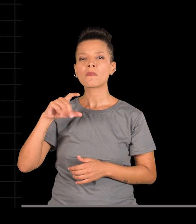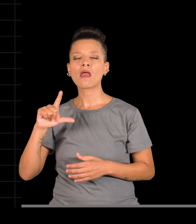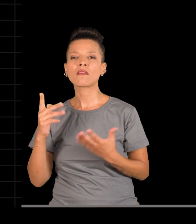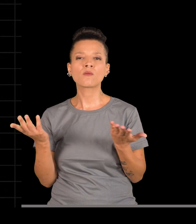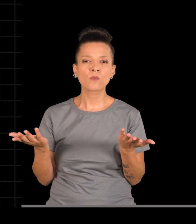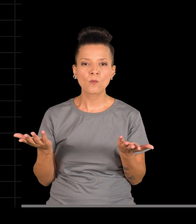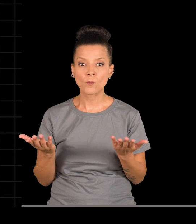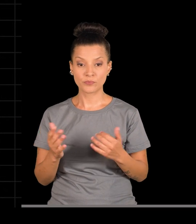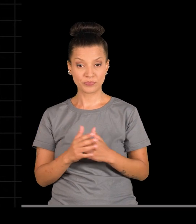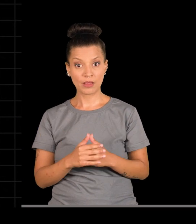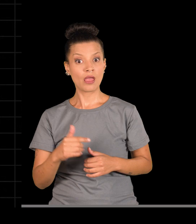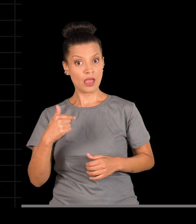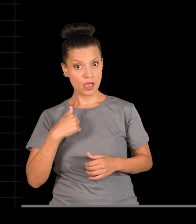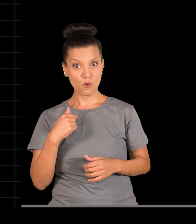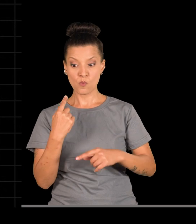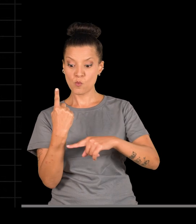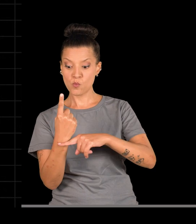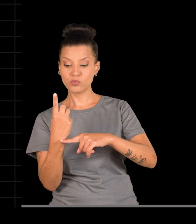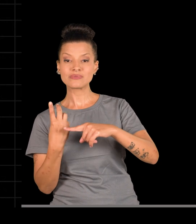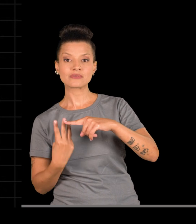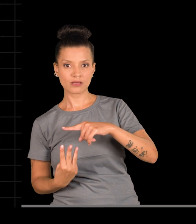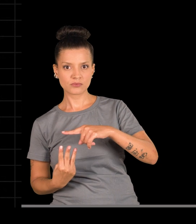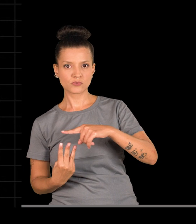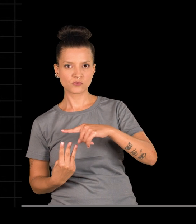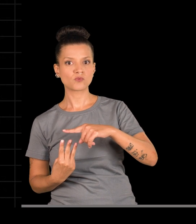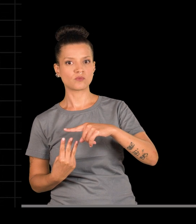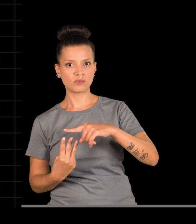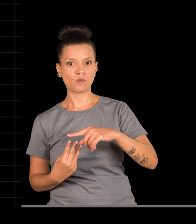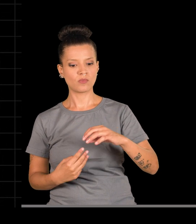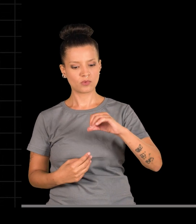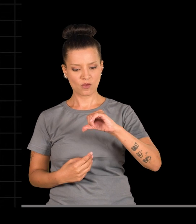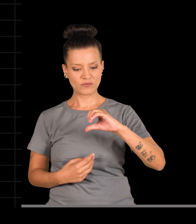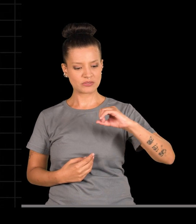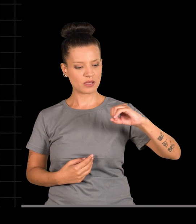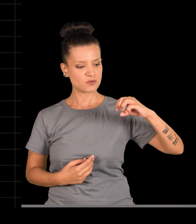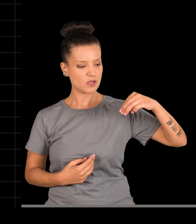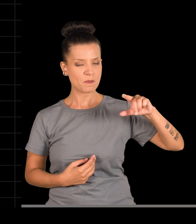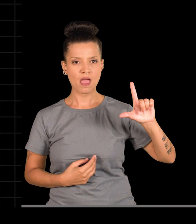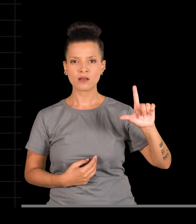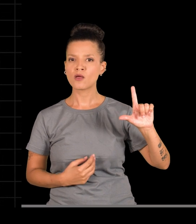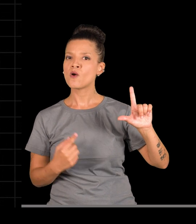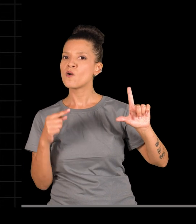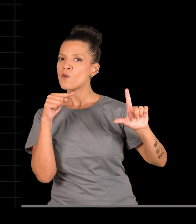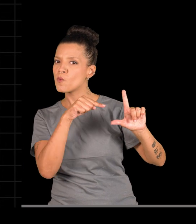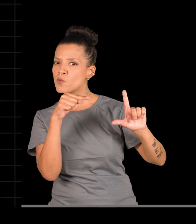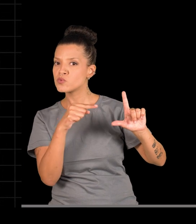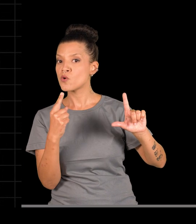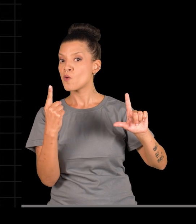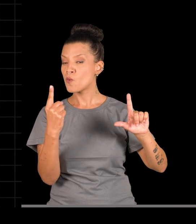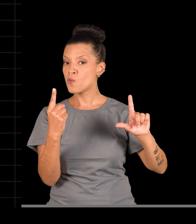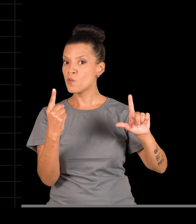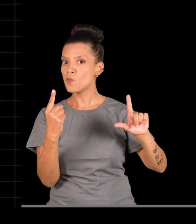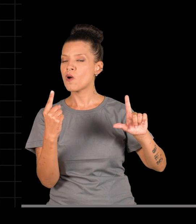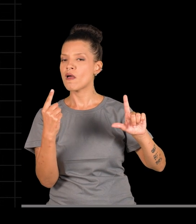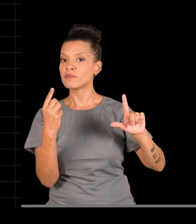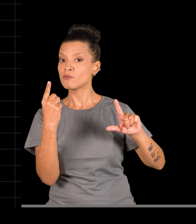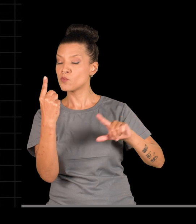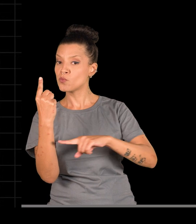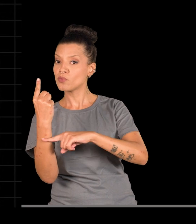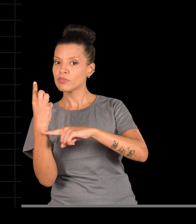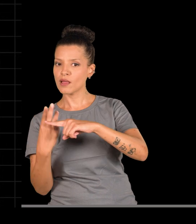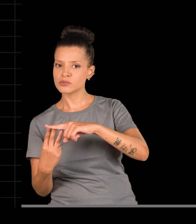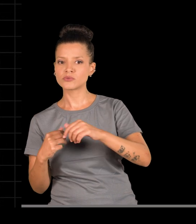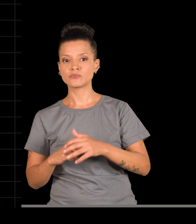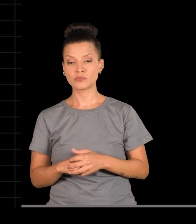tem 900 ml de suco aqui, né? Como eu bebi 1 terço do líquido, eu bebi 1 terço de 900 ml. Então o que eu vou fazer aqui é o seguinte, ó,